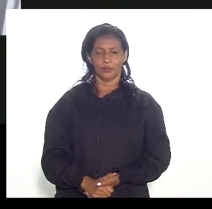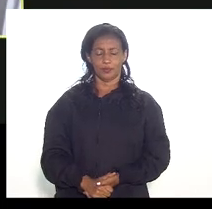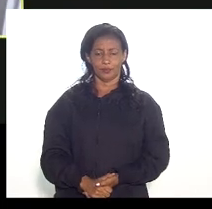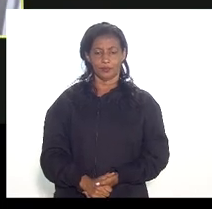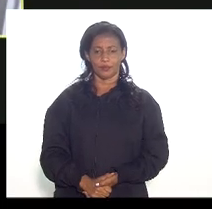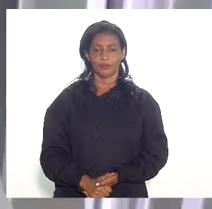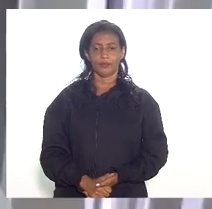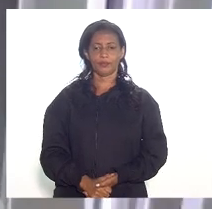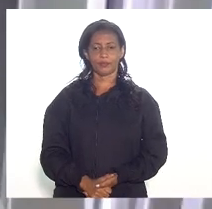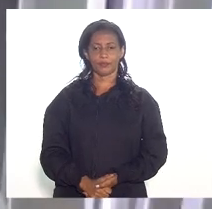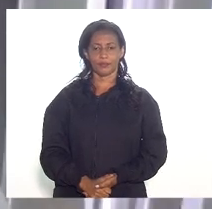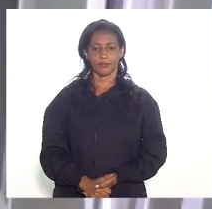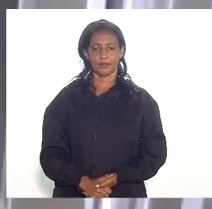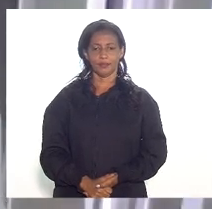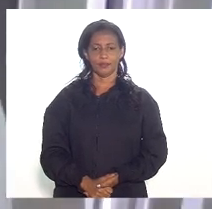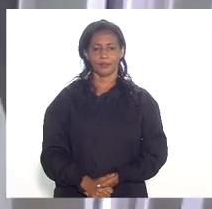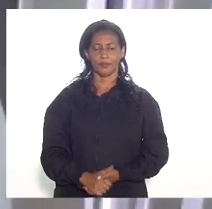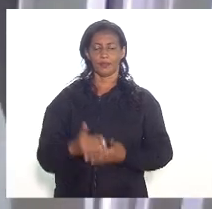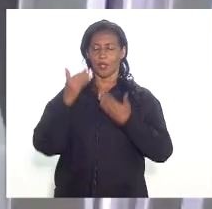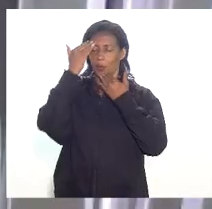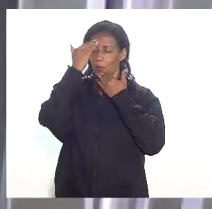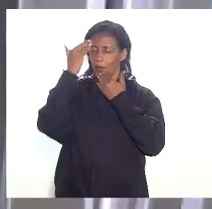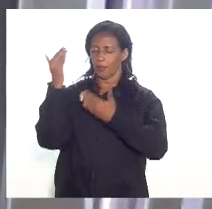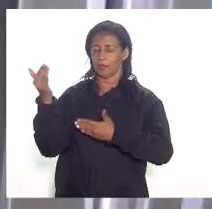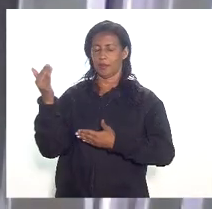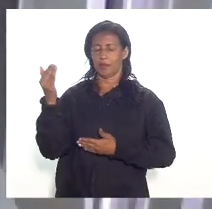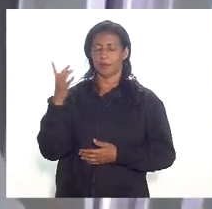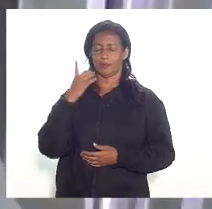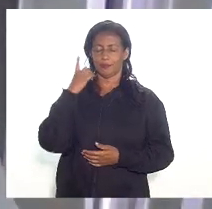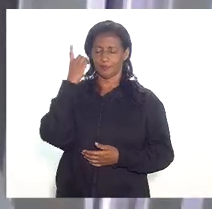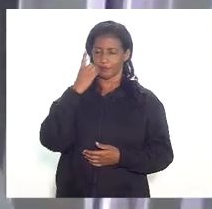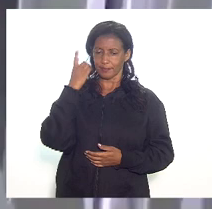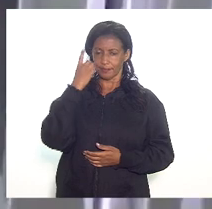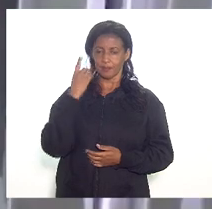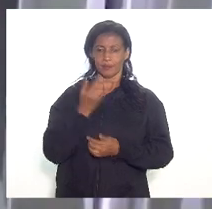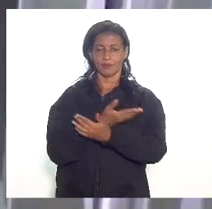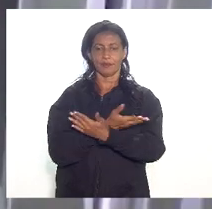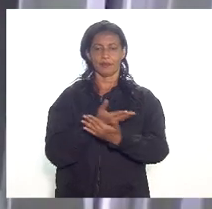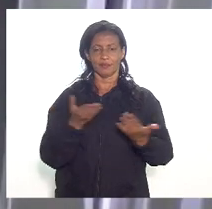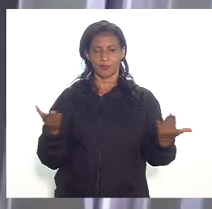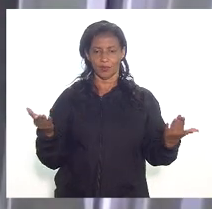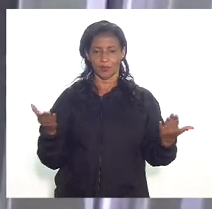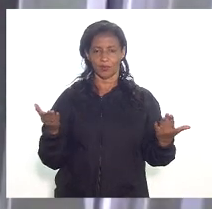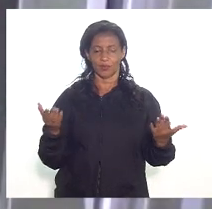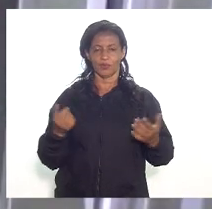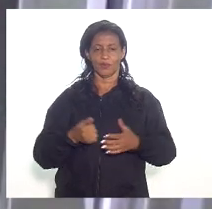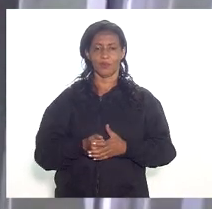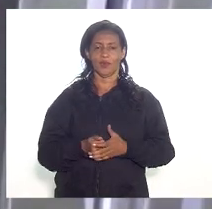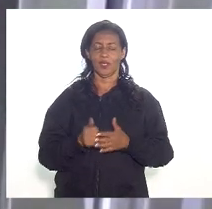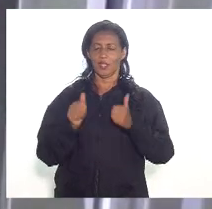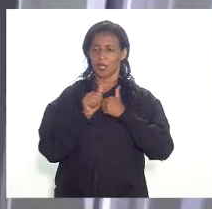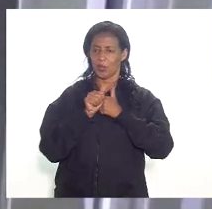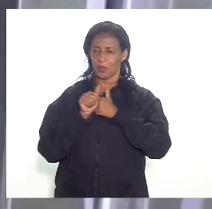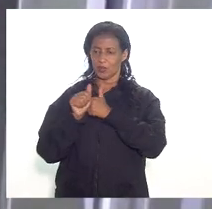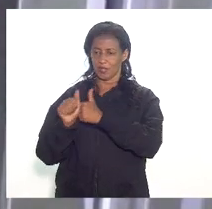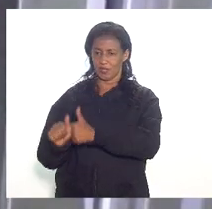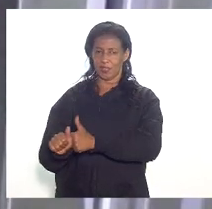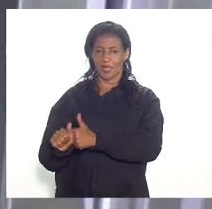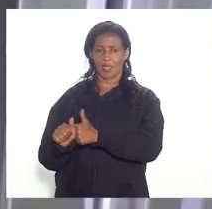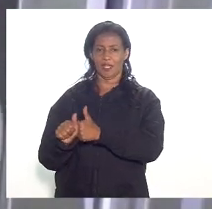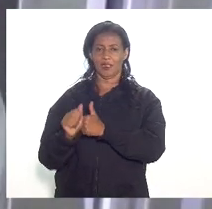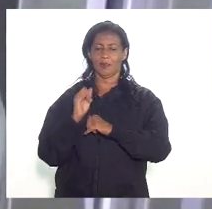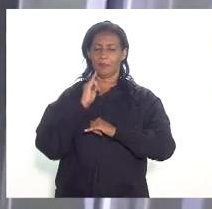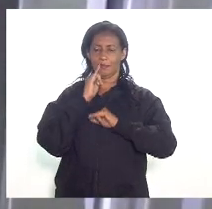obrigado deputada marta rocha cidadãs e cidadãos que nos seguem pelas redes sociais nos